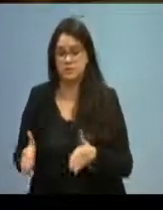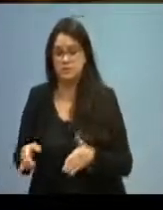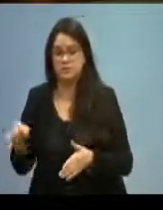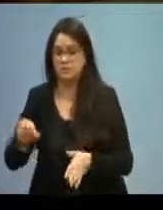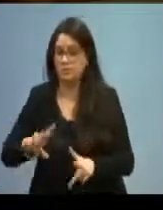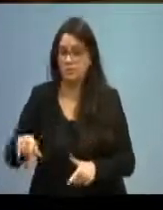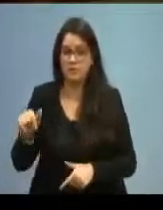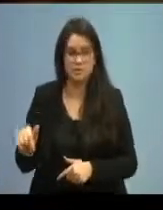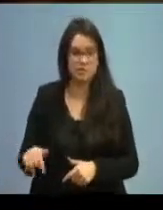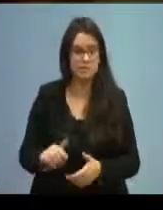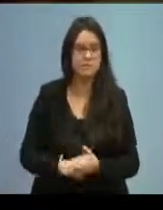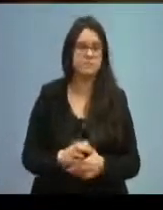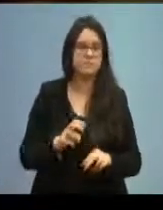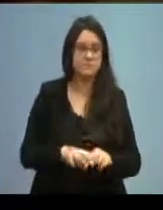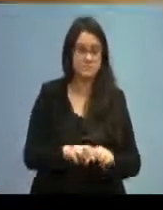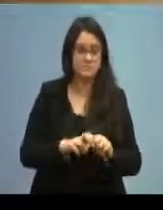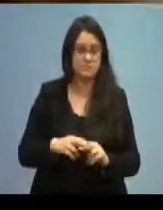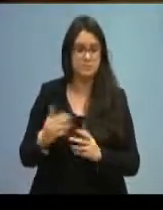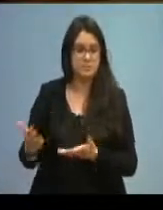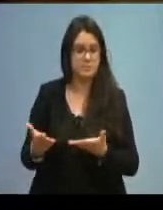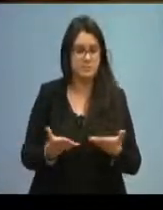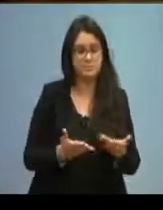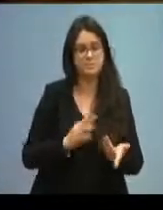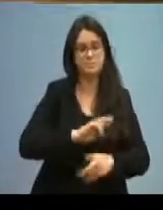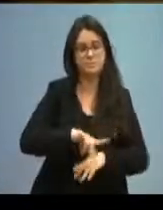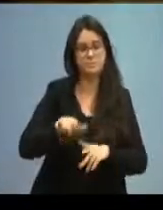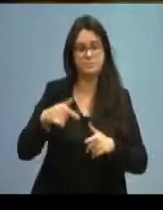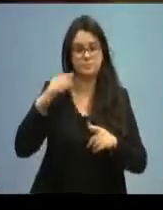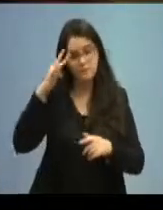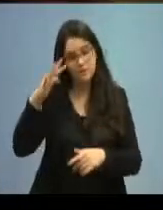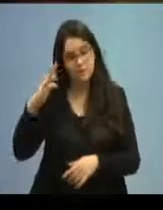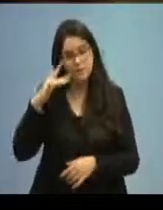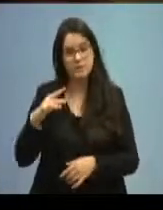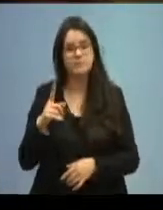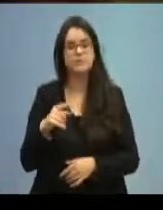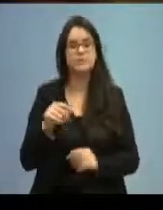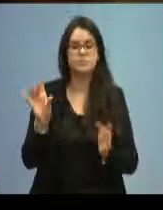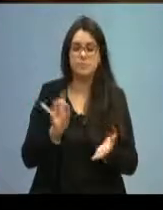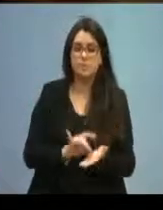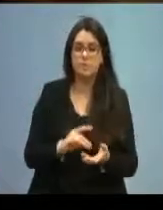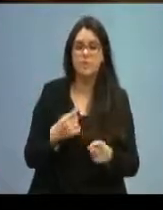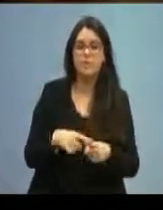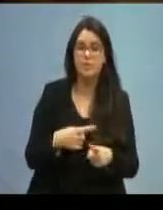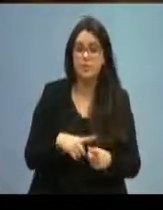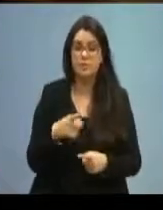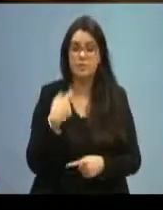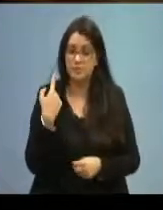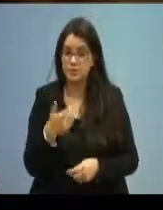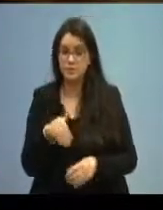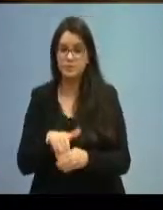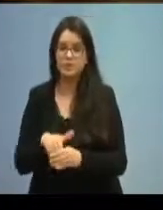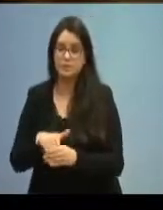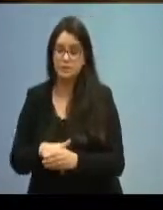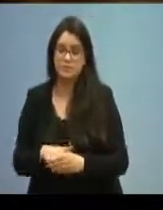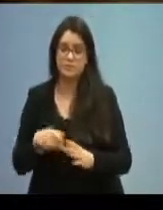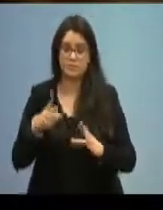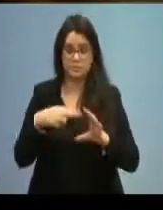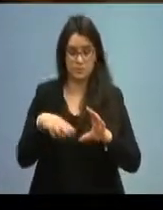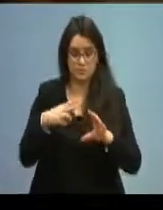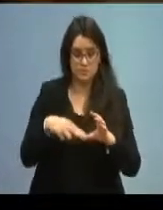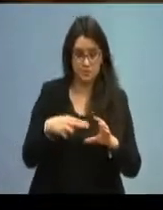esse. Então, eu trago essa série de questões para a gente refletir mesmo, tá? Porque a gente está votando na Câmara